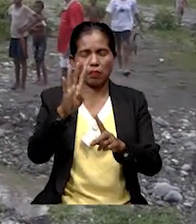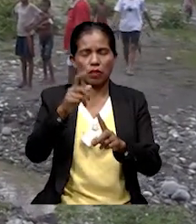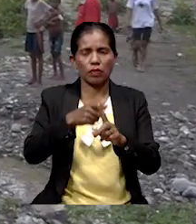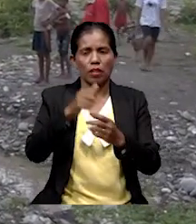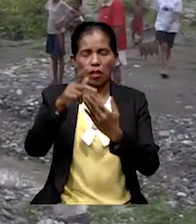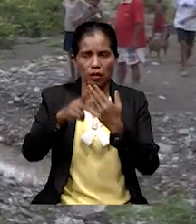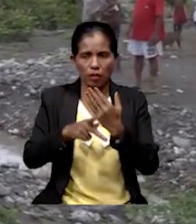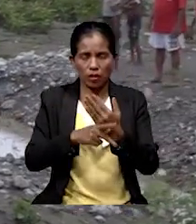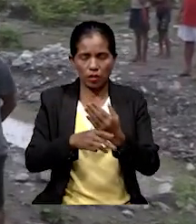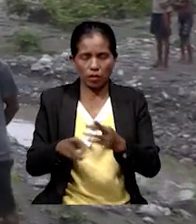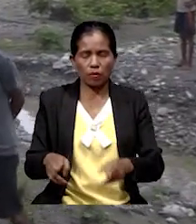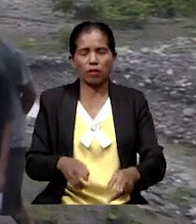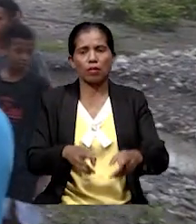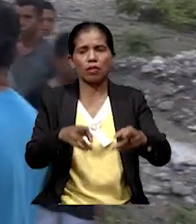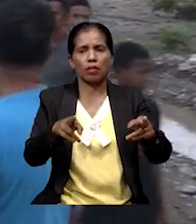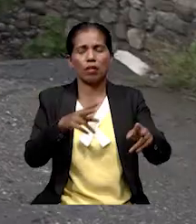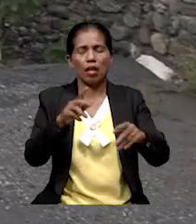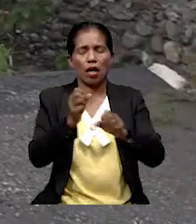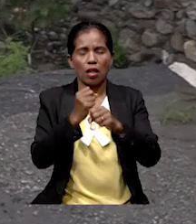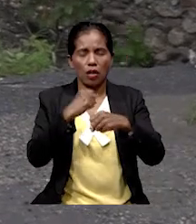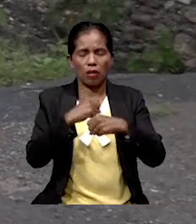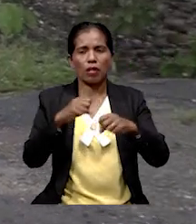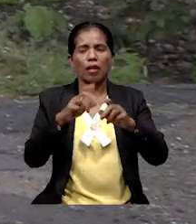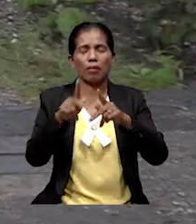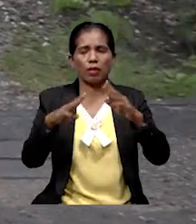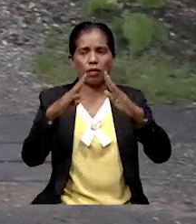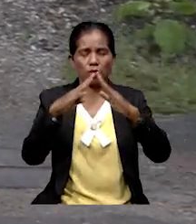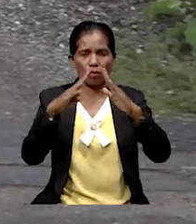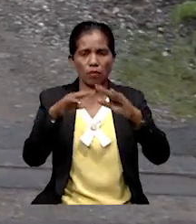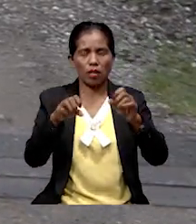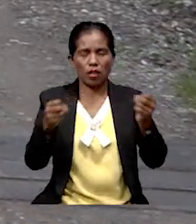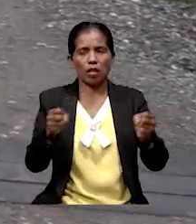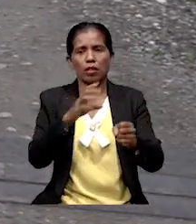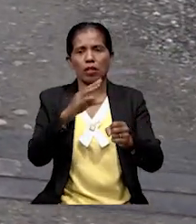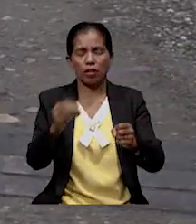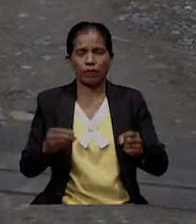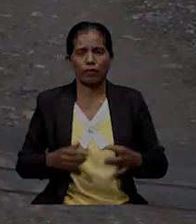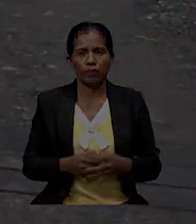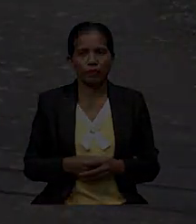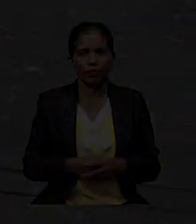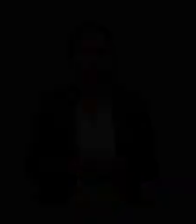kotuk. Motaloes sobo ona komindari ne uma no toos. Justiniano Nano, Ziemen.